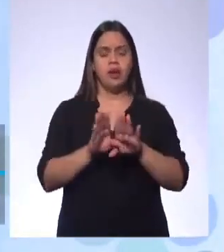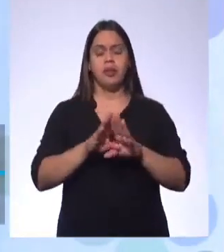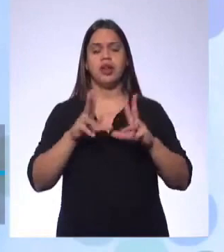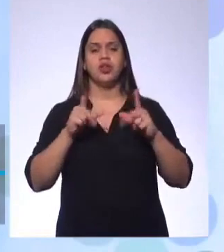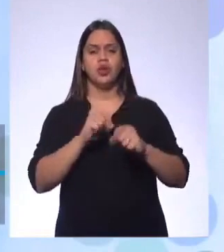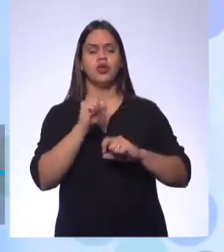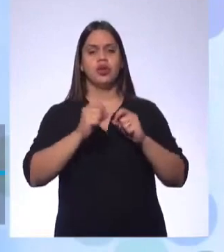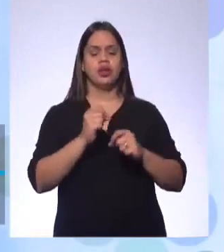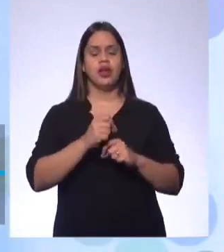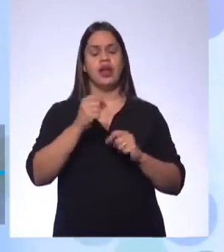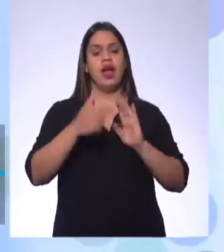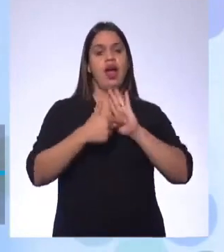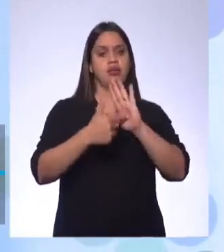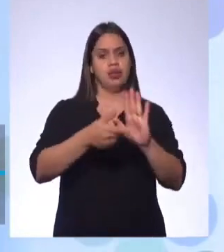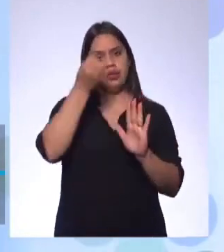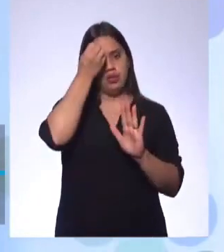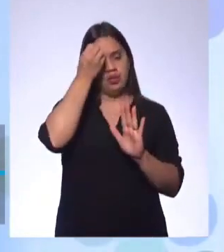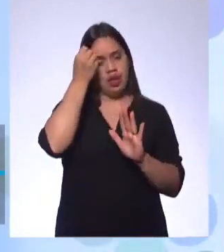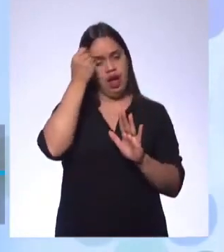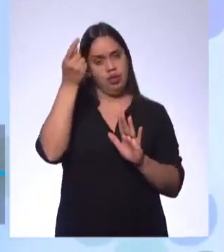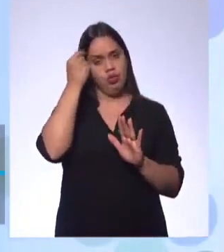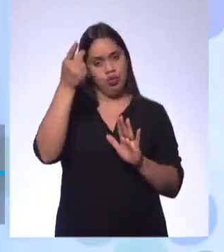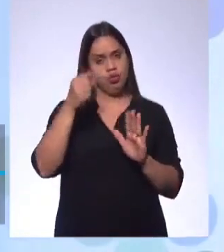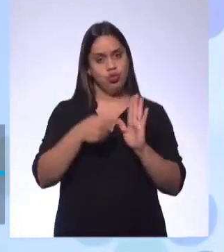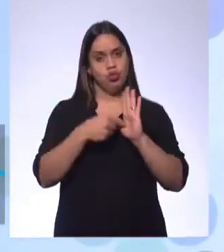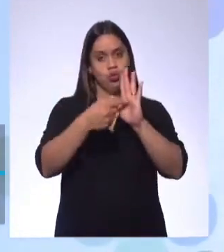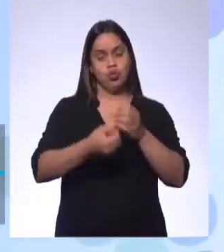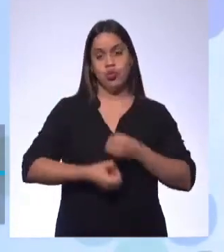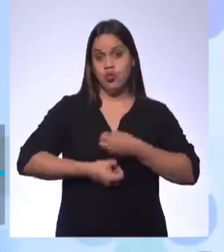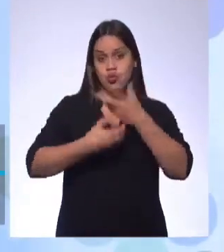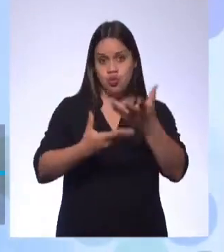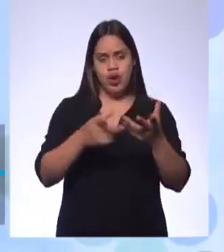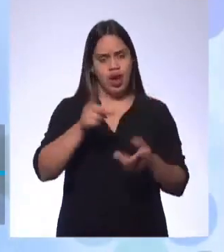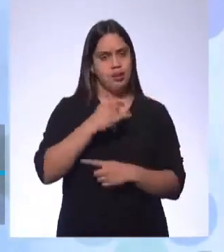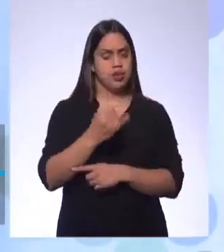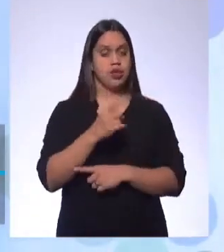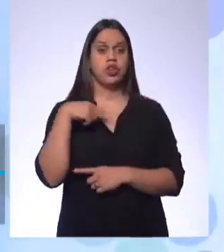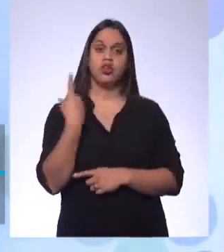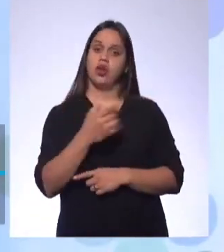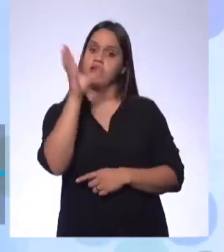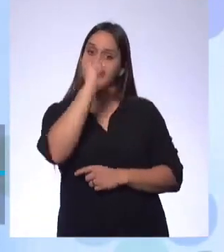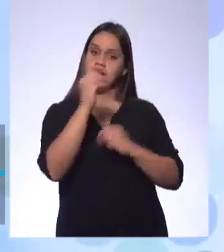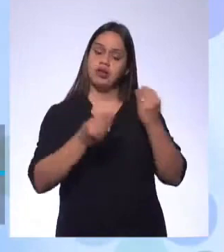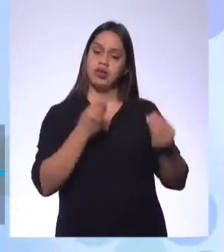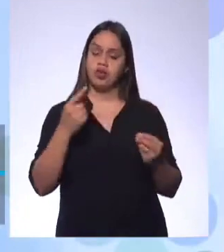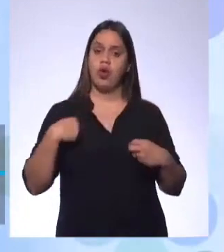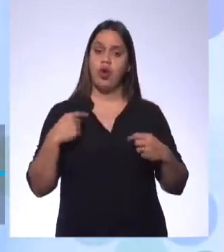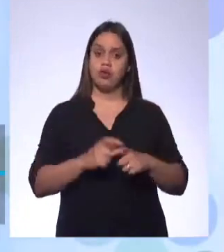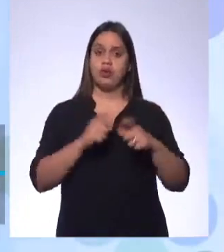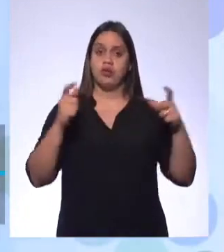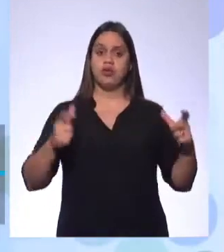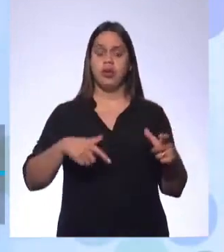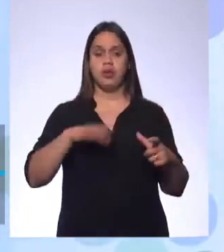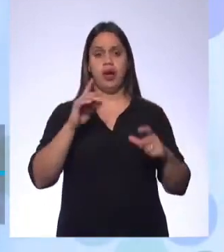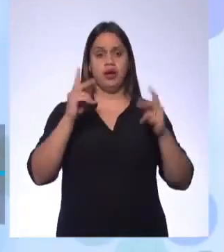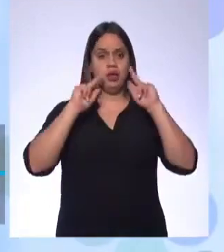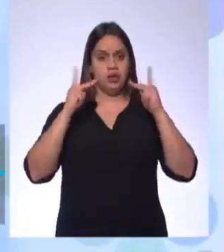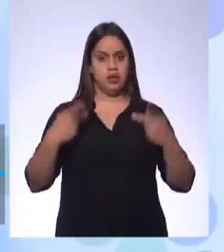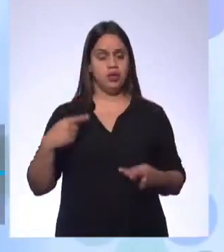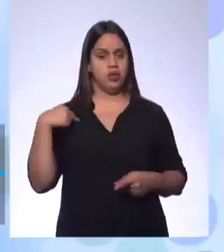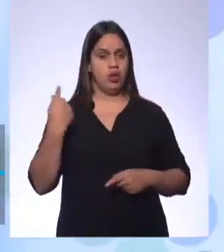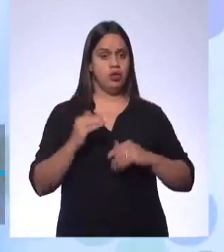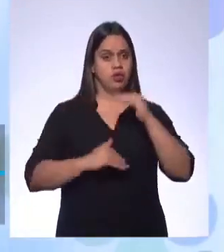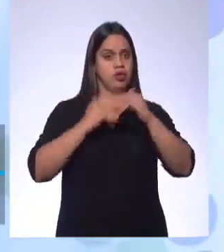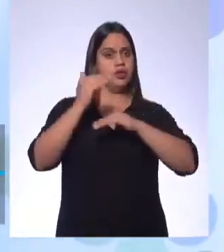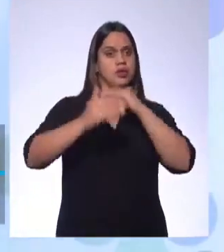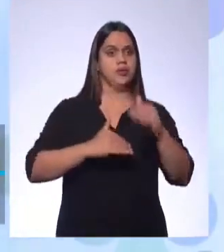expressões da cultura elas são fundamentais. E nós aprendemos, nos ampliamos enquanto seres humanos, nos